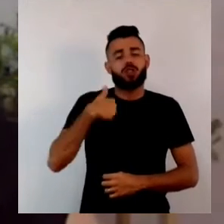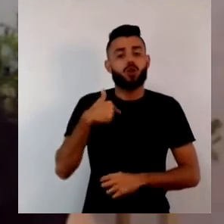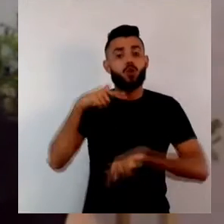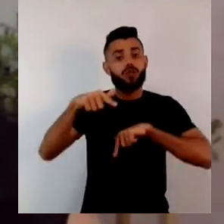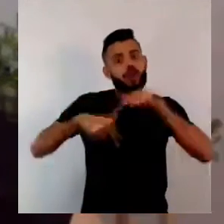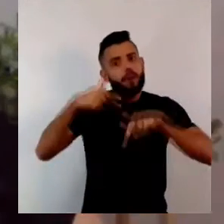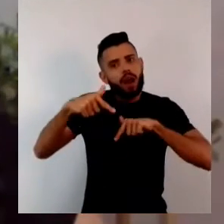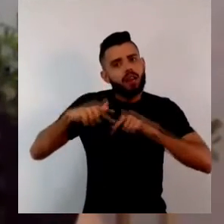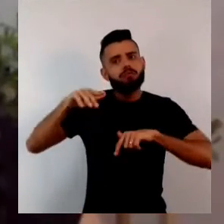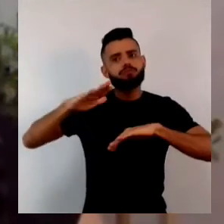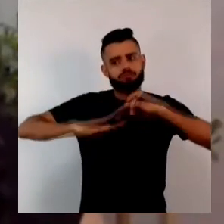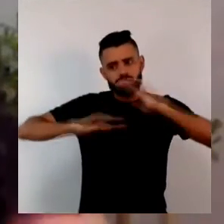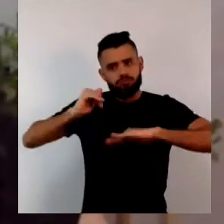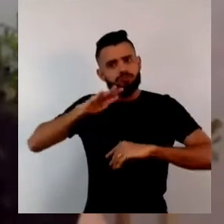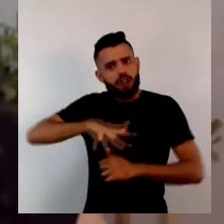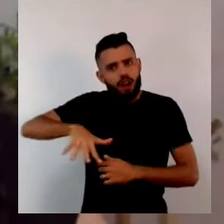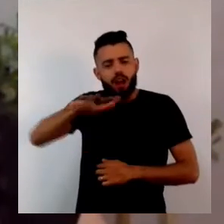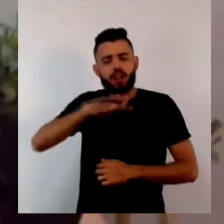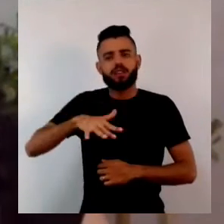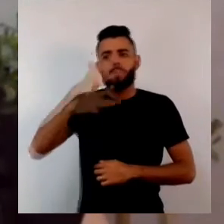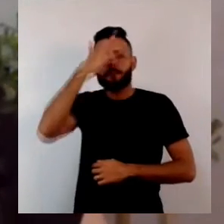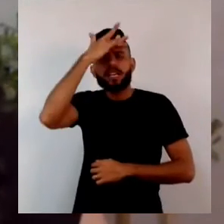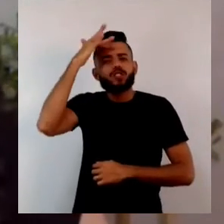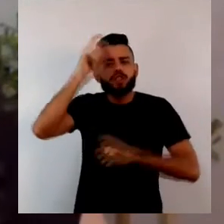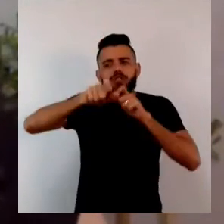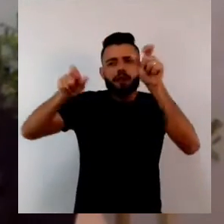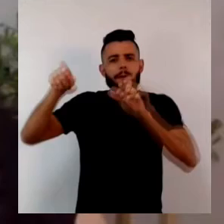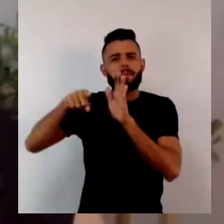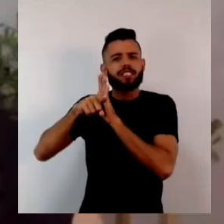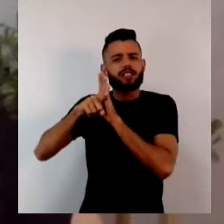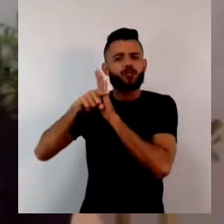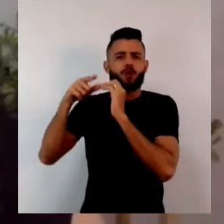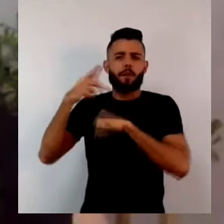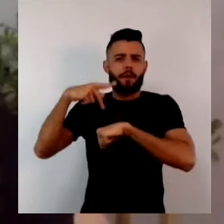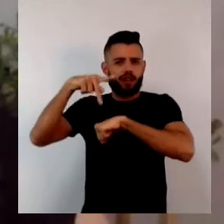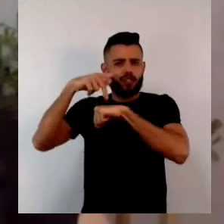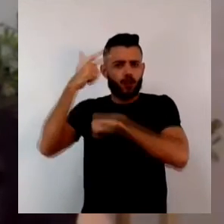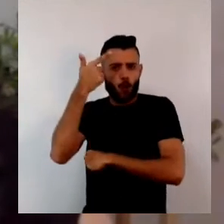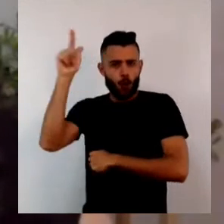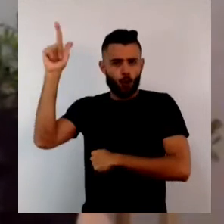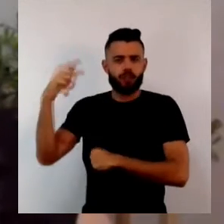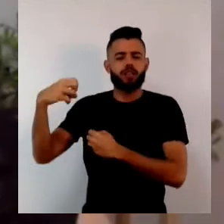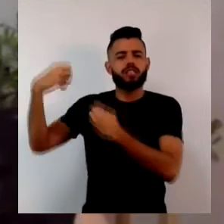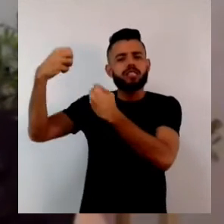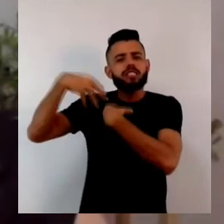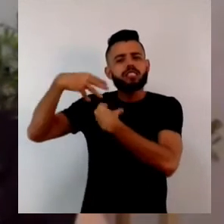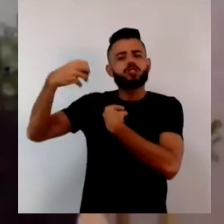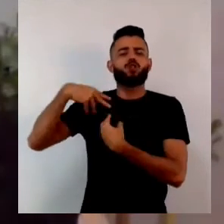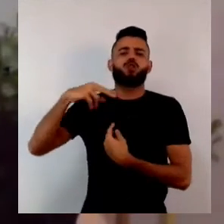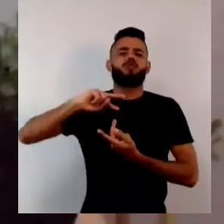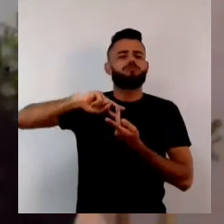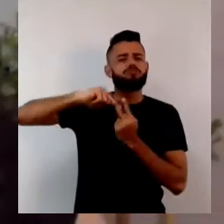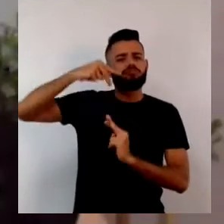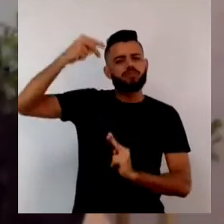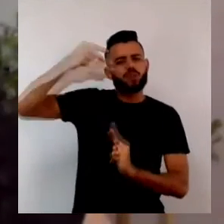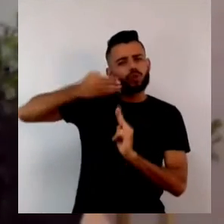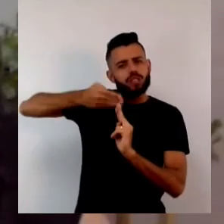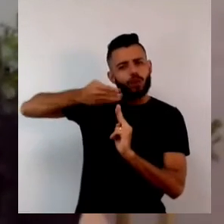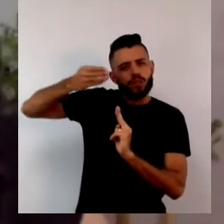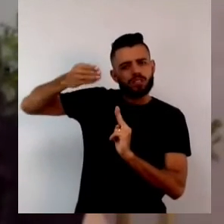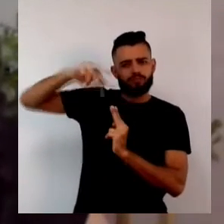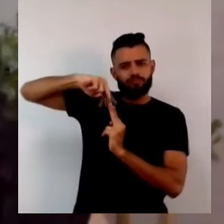de fora, que ensinaram a metodologia do sequenciamento por nanoporos para a nossa equipe, e com aquilo ali eu